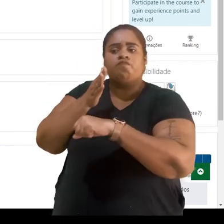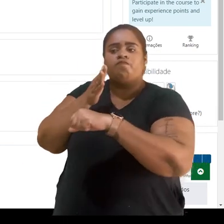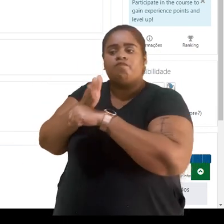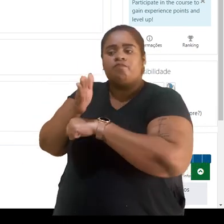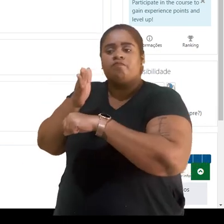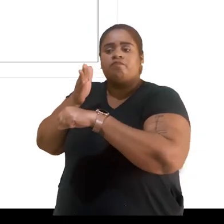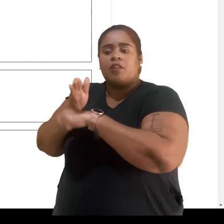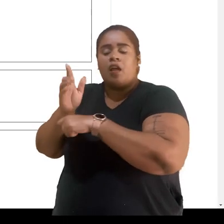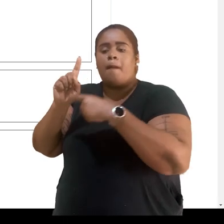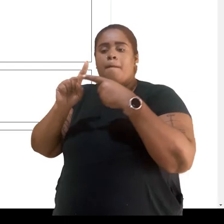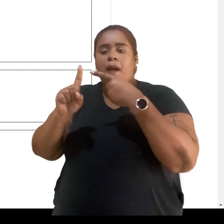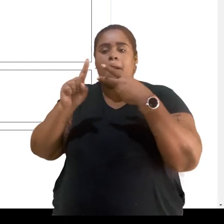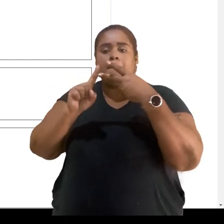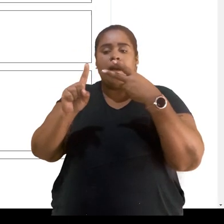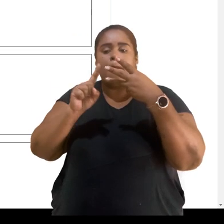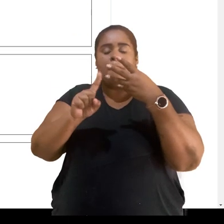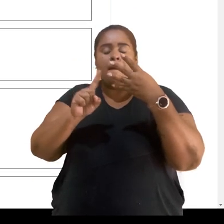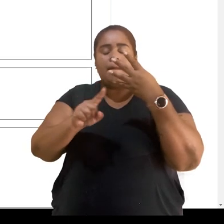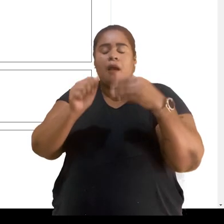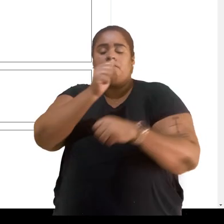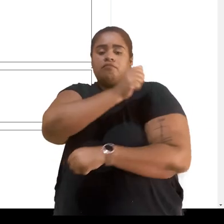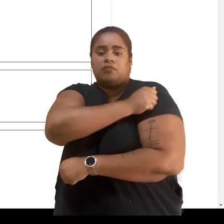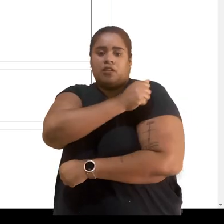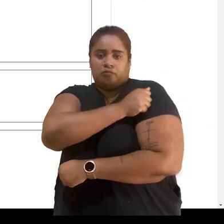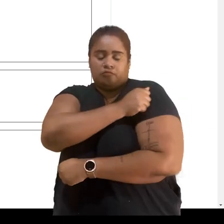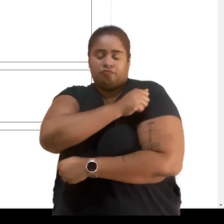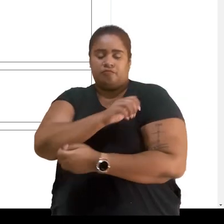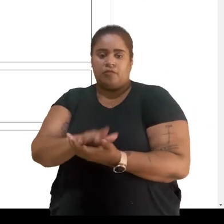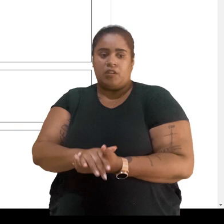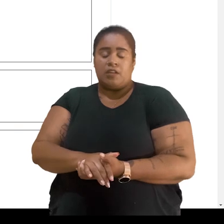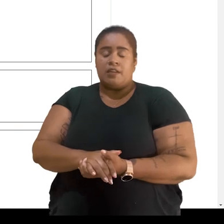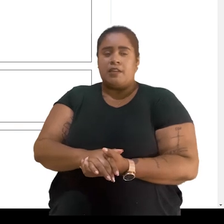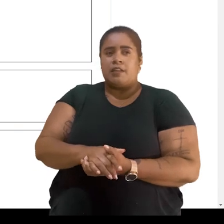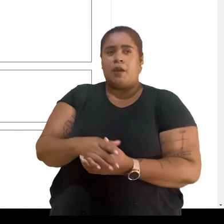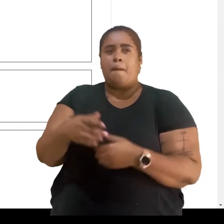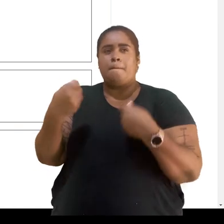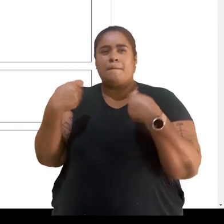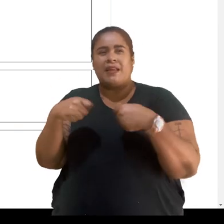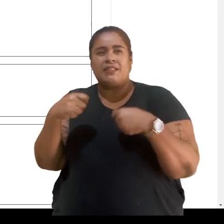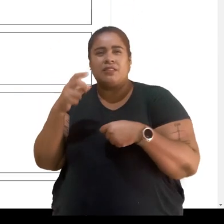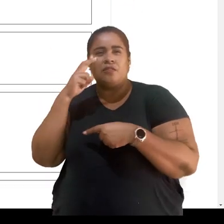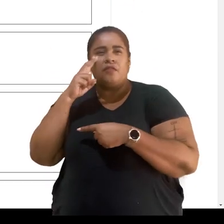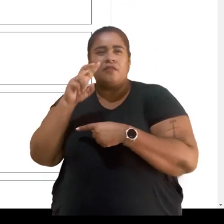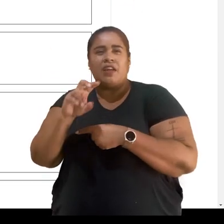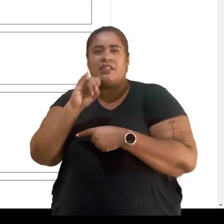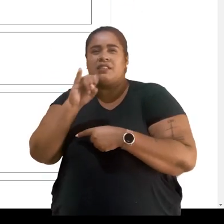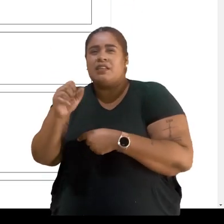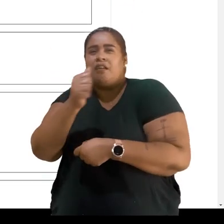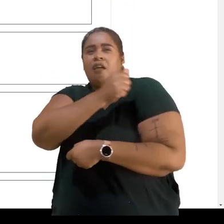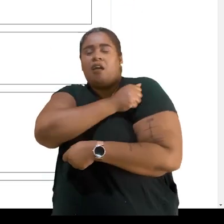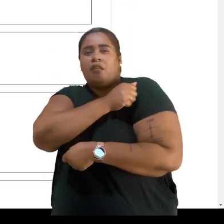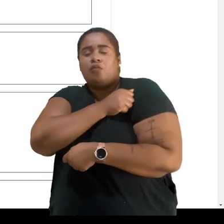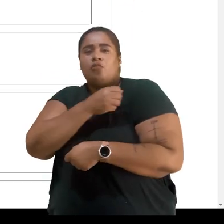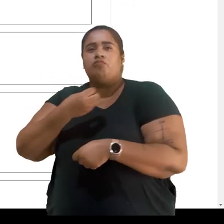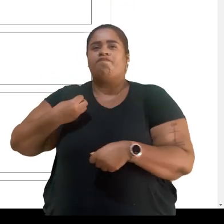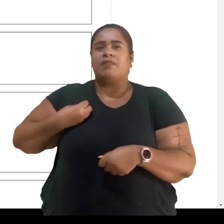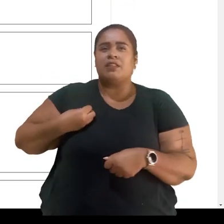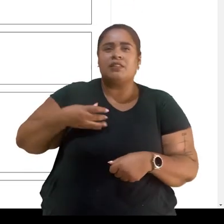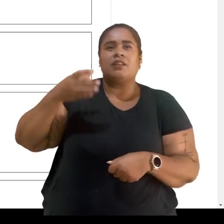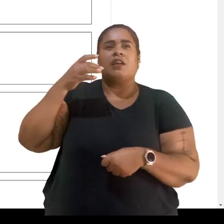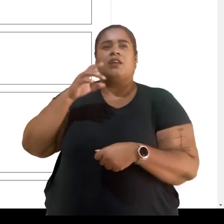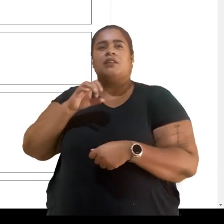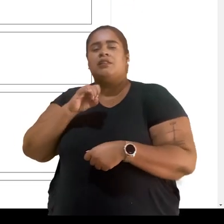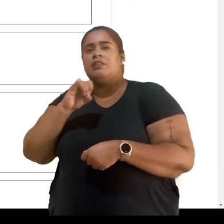o relatório completo que eu posso acessar de cada aluno individualmente muito útil quando a gente